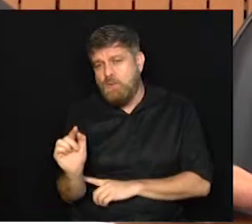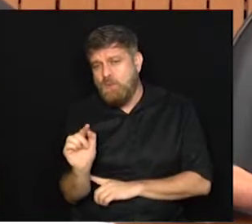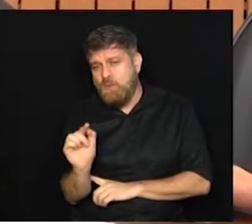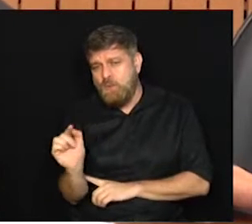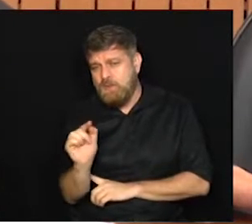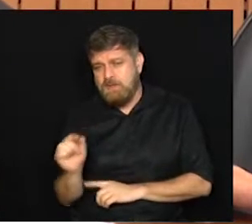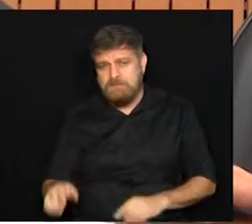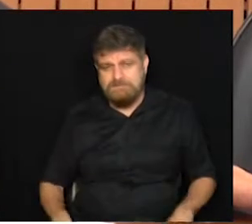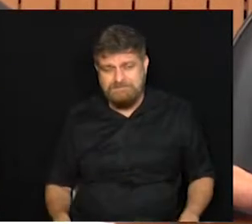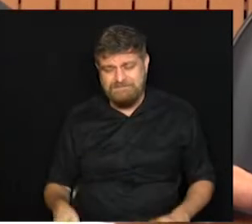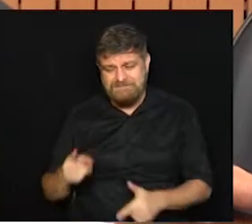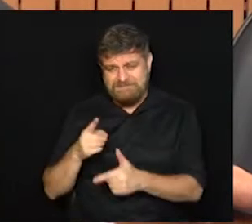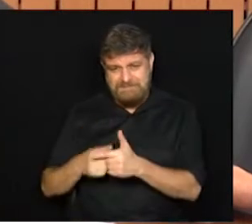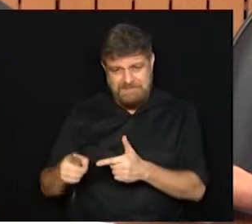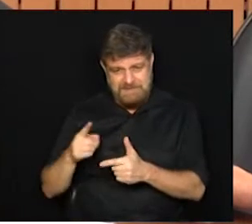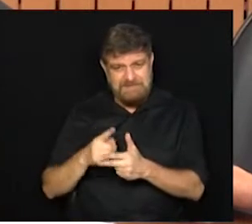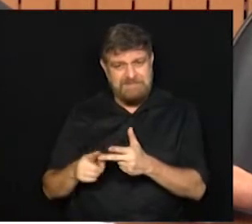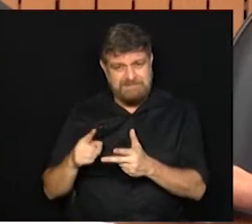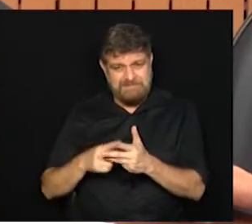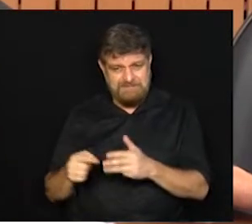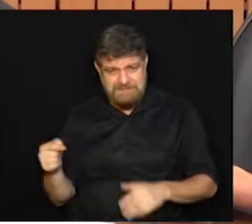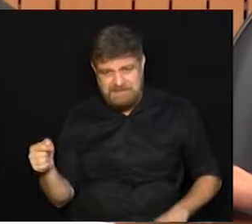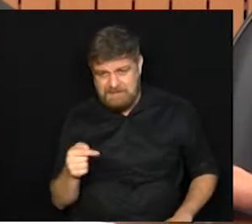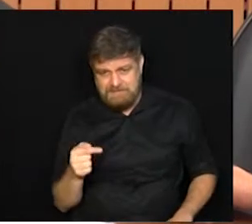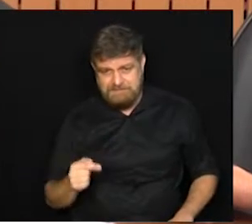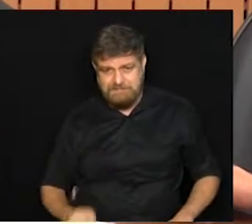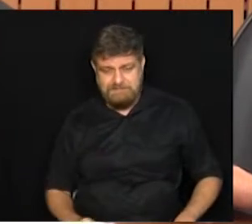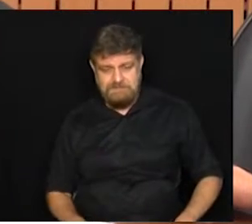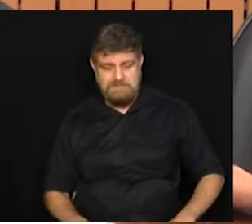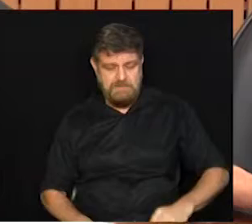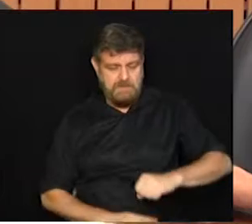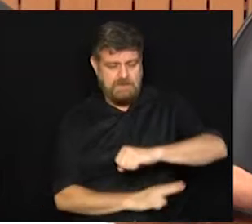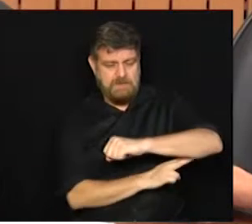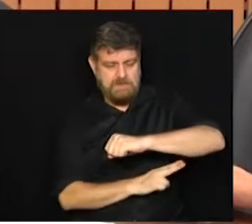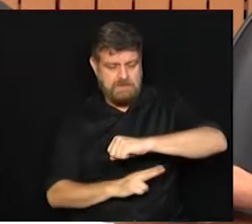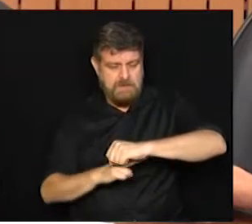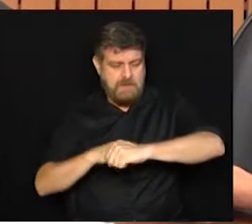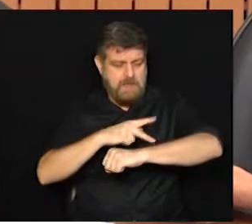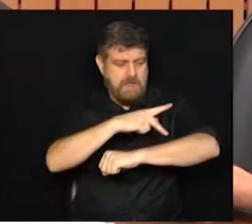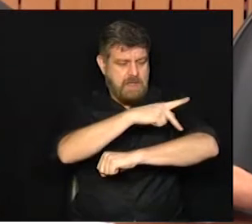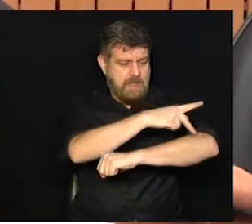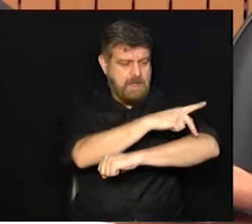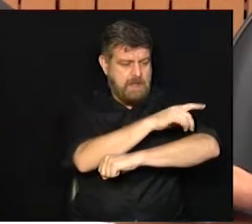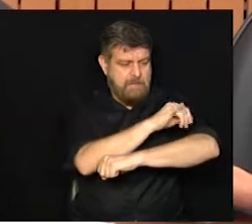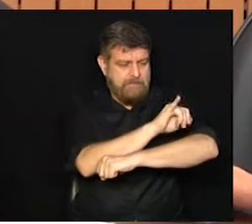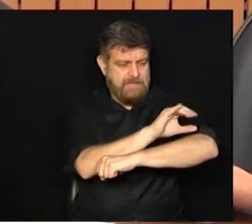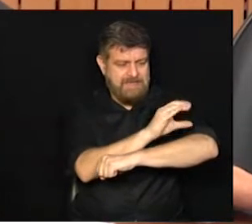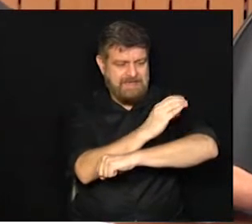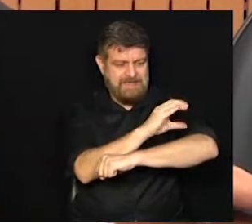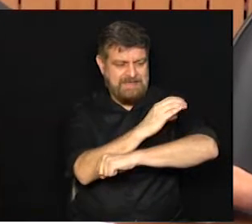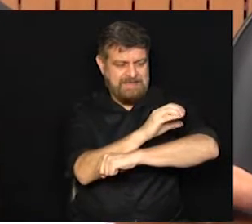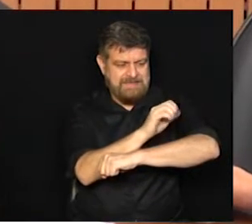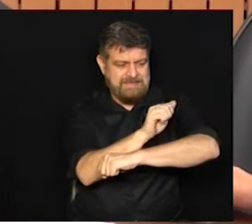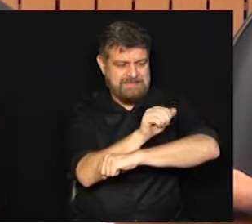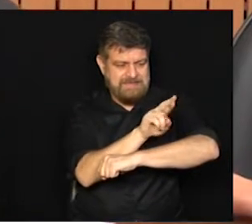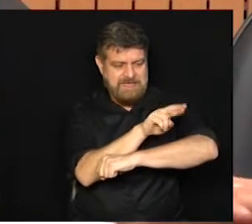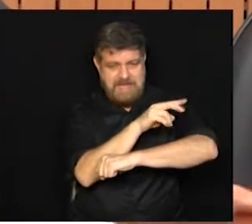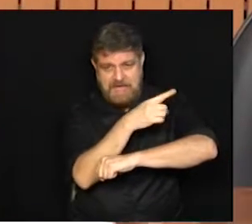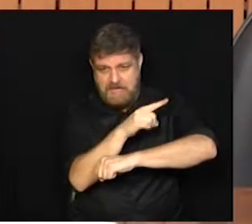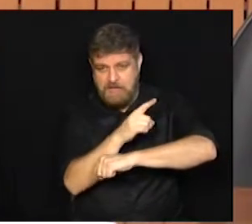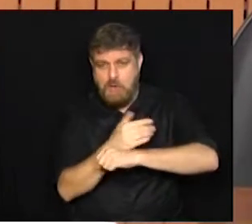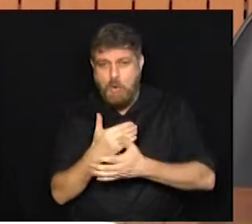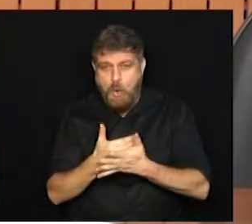problema ocorrido com essa ciclovia do Pissarrão. Ela acabou sendo interrompida, eu sei que era uma contrapartida, era